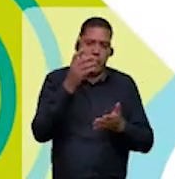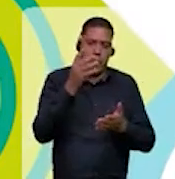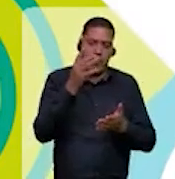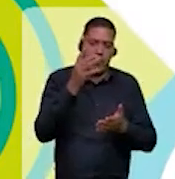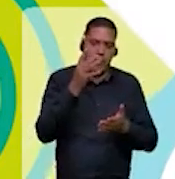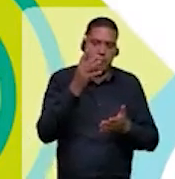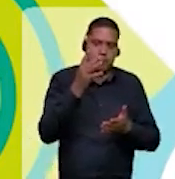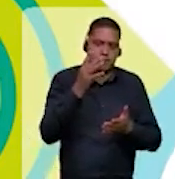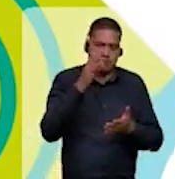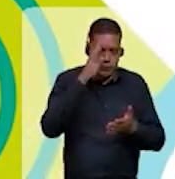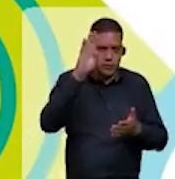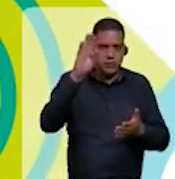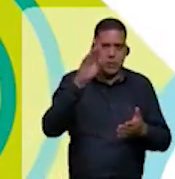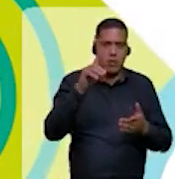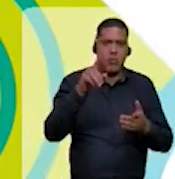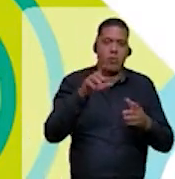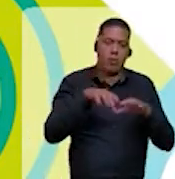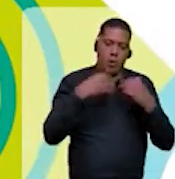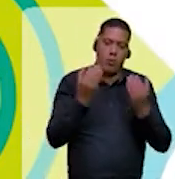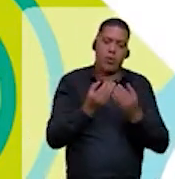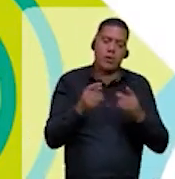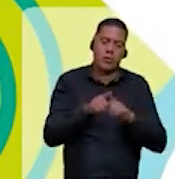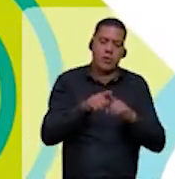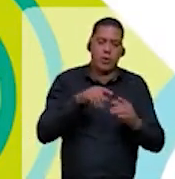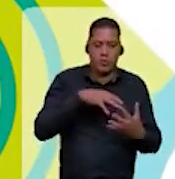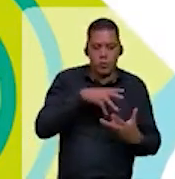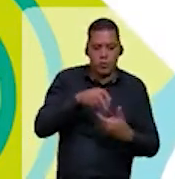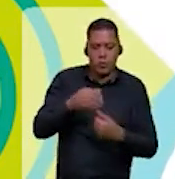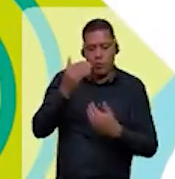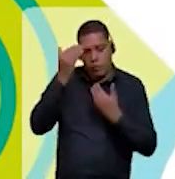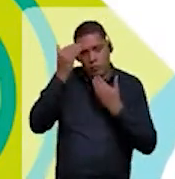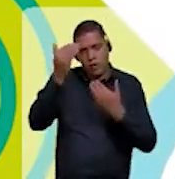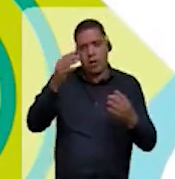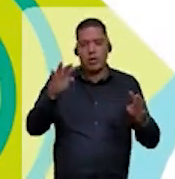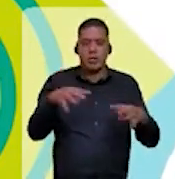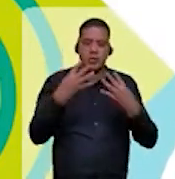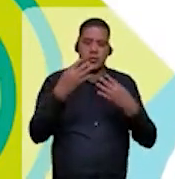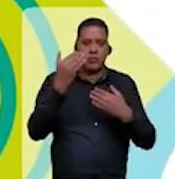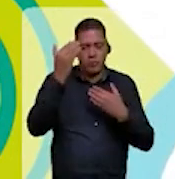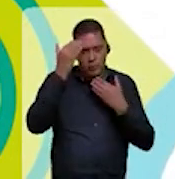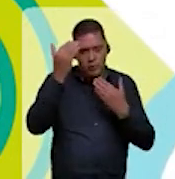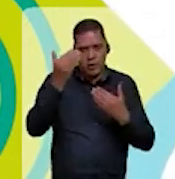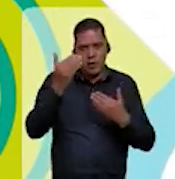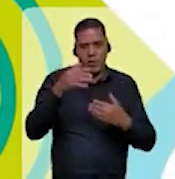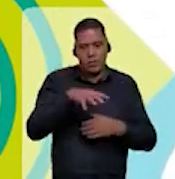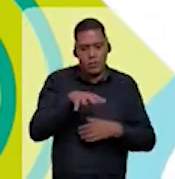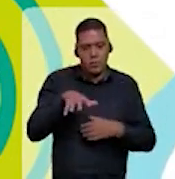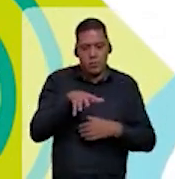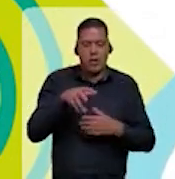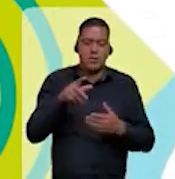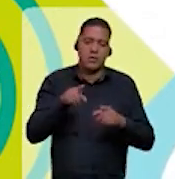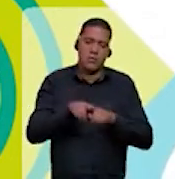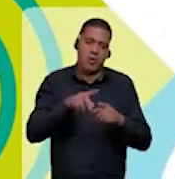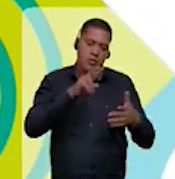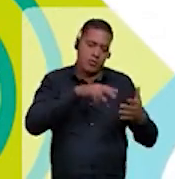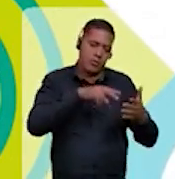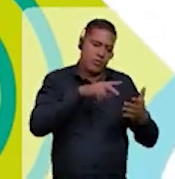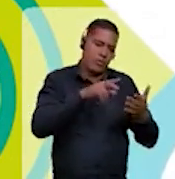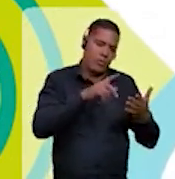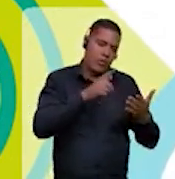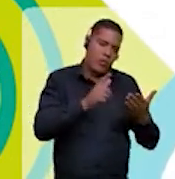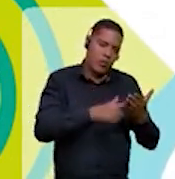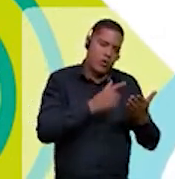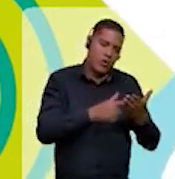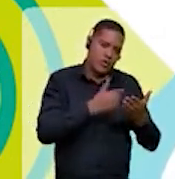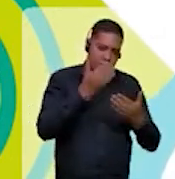comunidades em uma escala mundial Muito obrigado pela atenção muito obrigado pelo espaço para os livros obrigado